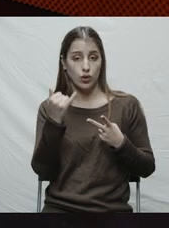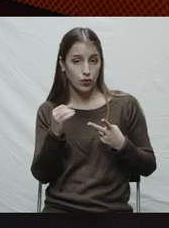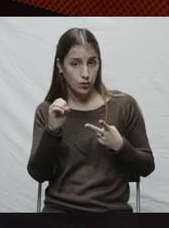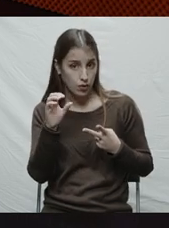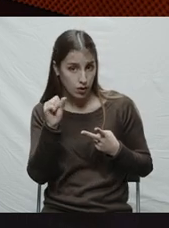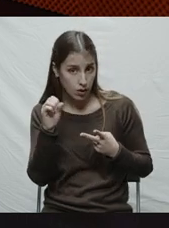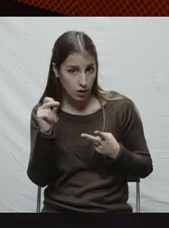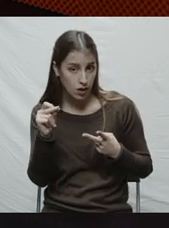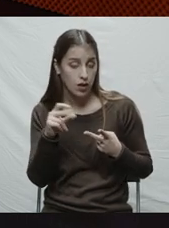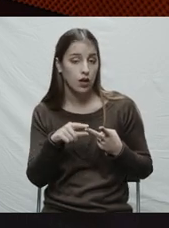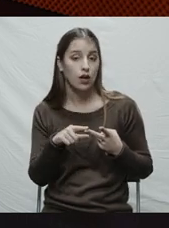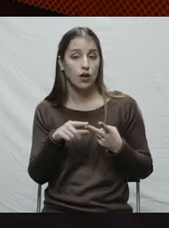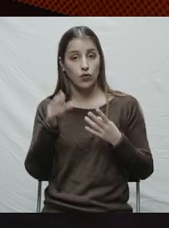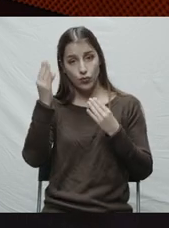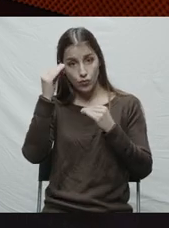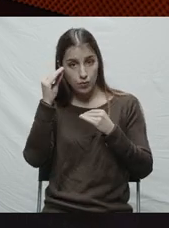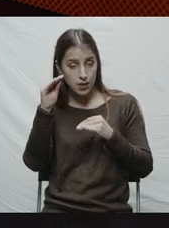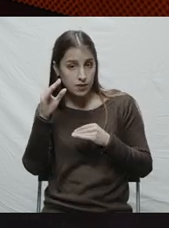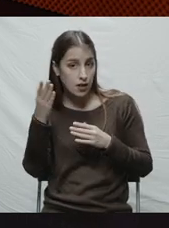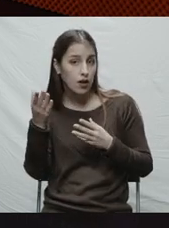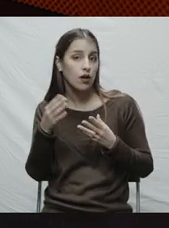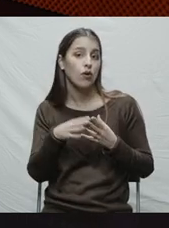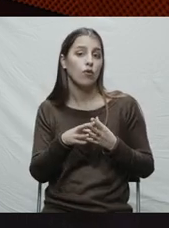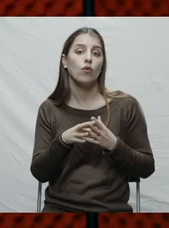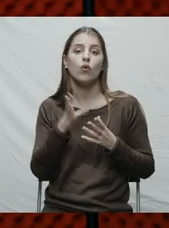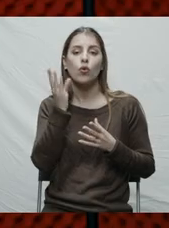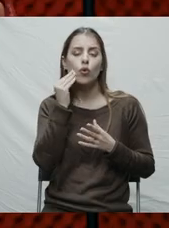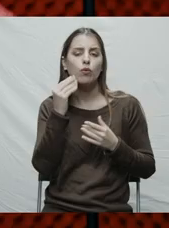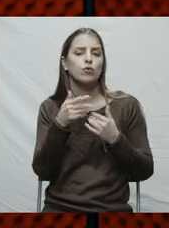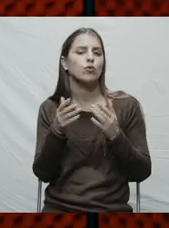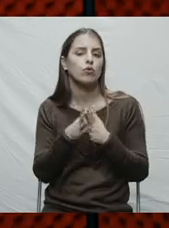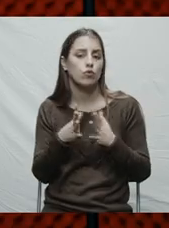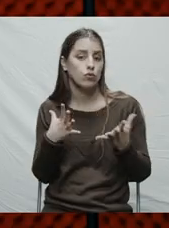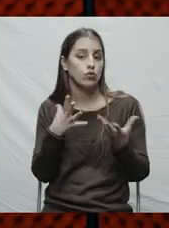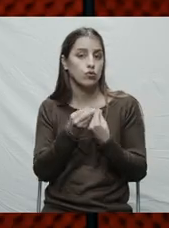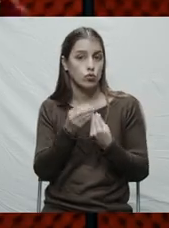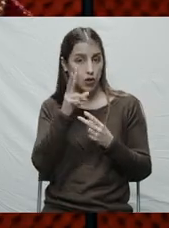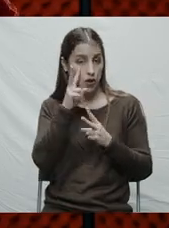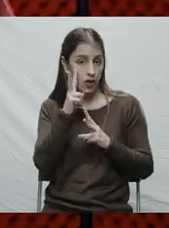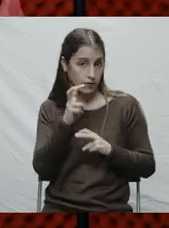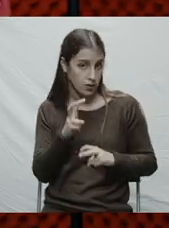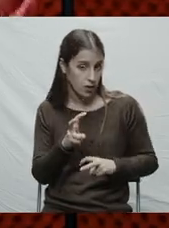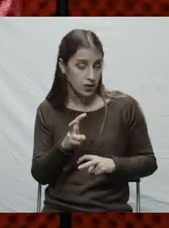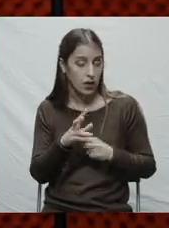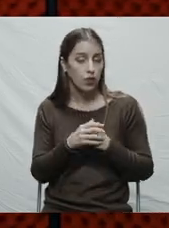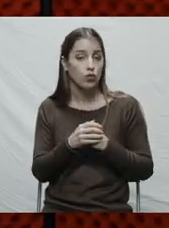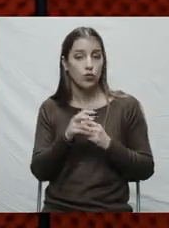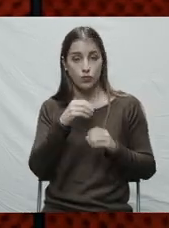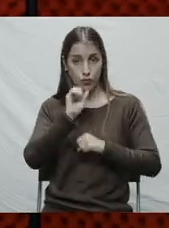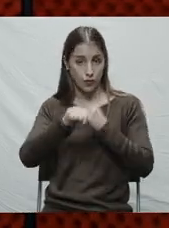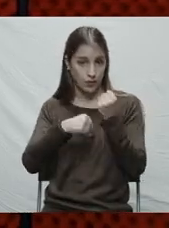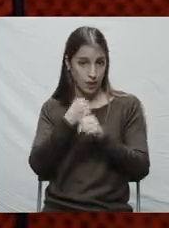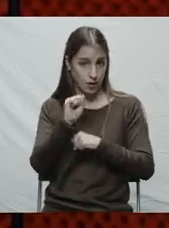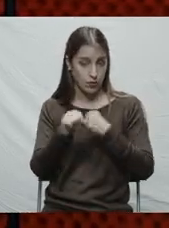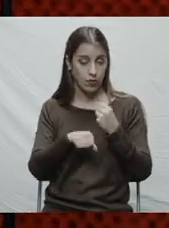marcial, como é que isto tudo se junta nesta investigação sobre o movimento? Aliado também para lá da